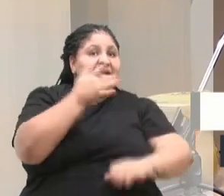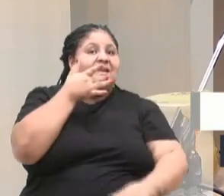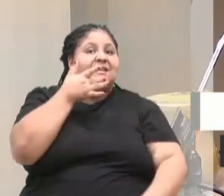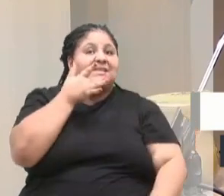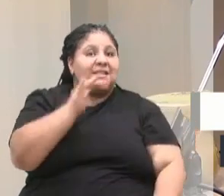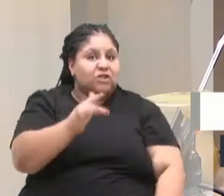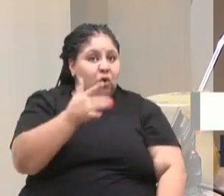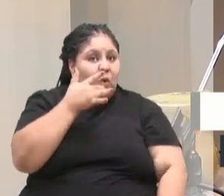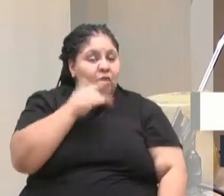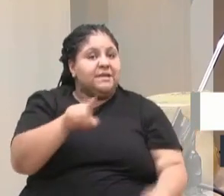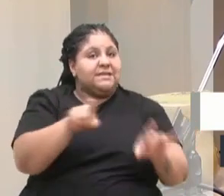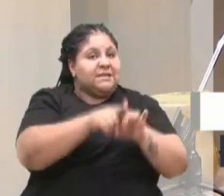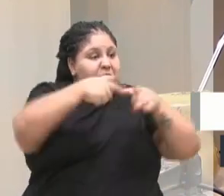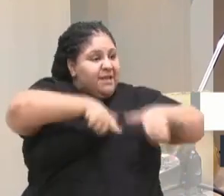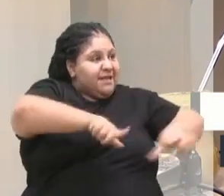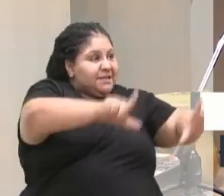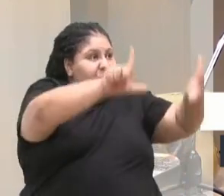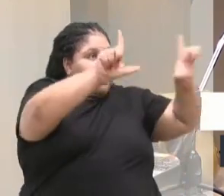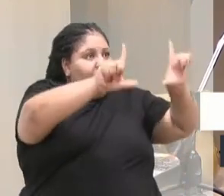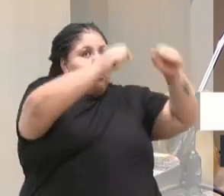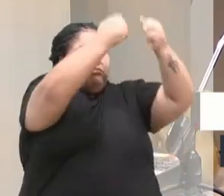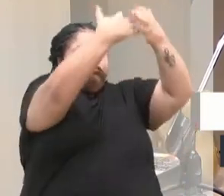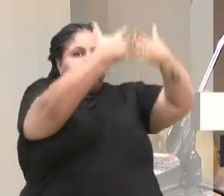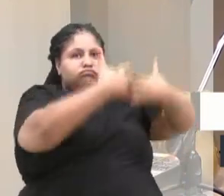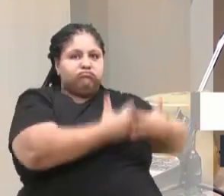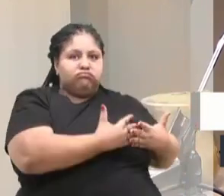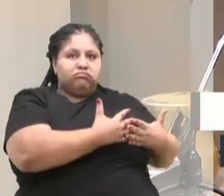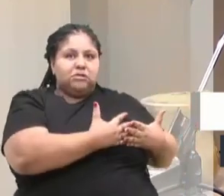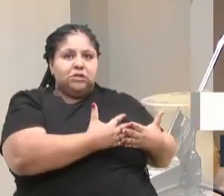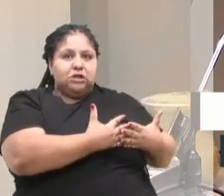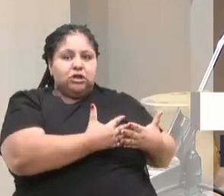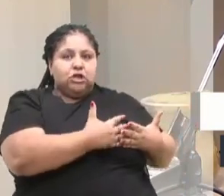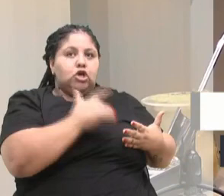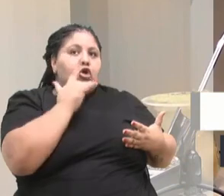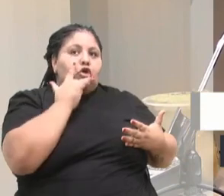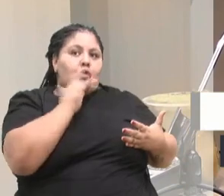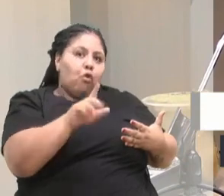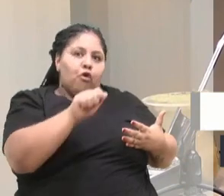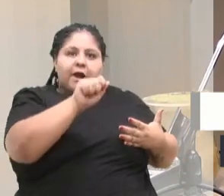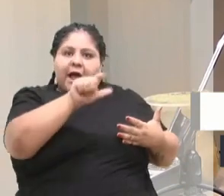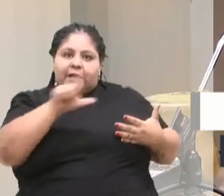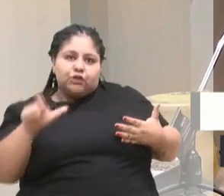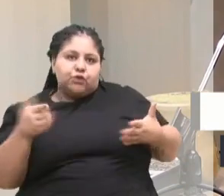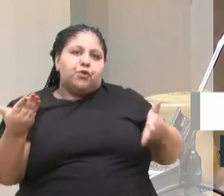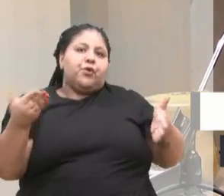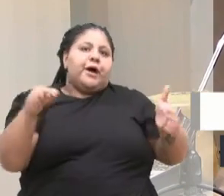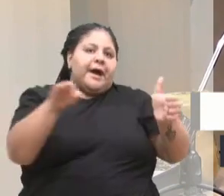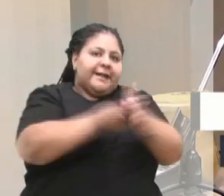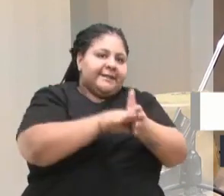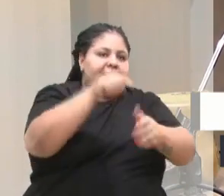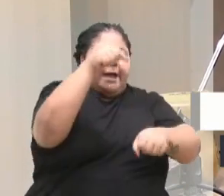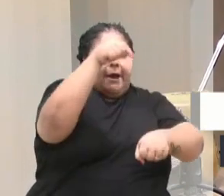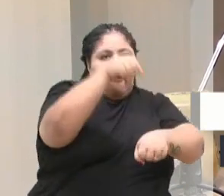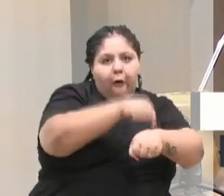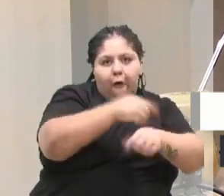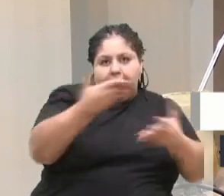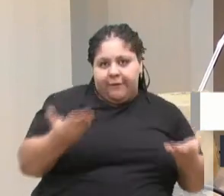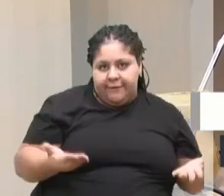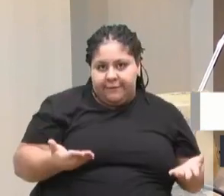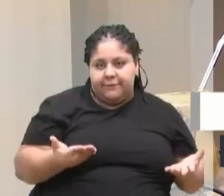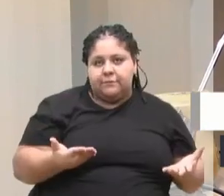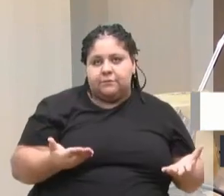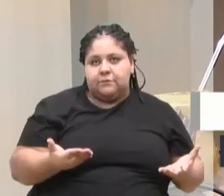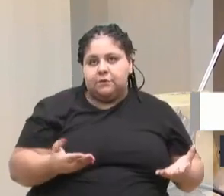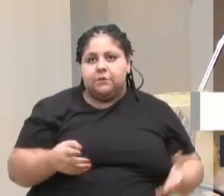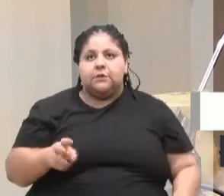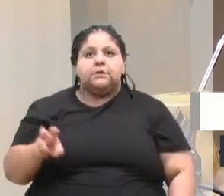banner dizendo cor tal, até tantas horas vai ser atendido. Cor tal, até tantas horas vai ser atendido. Então, quinta-feira